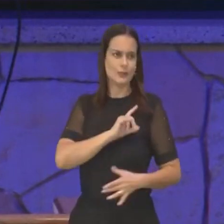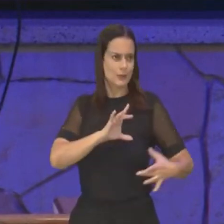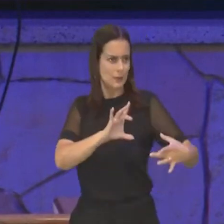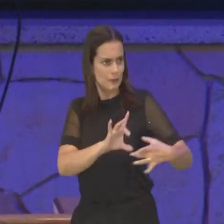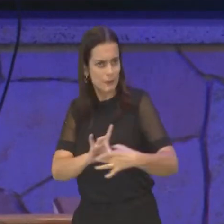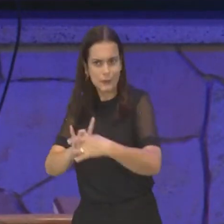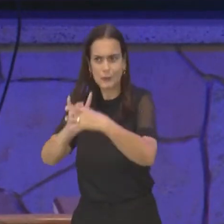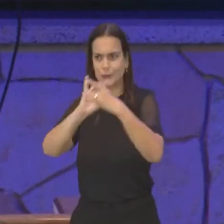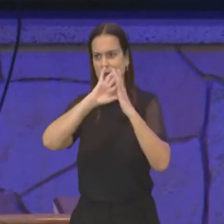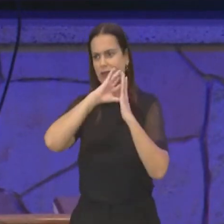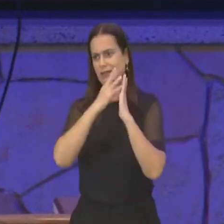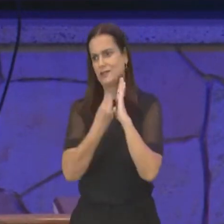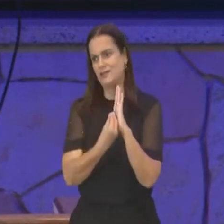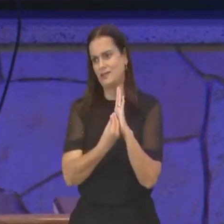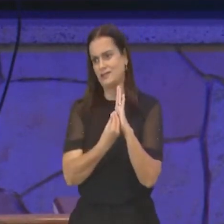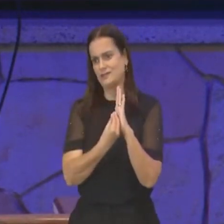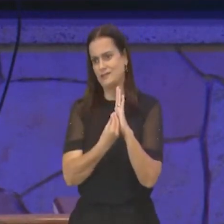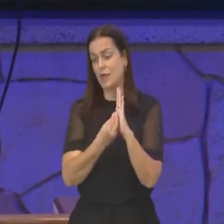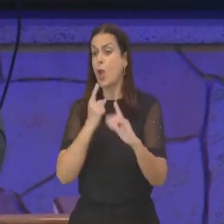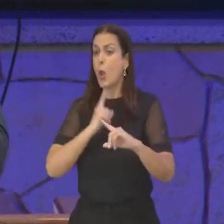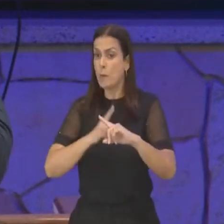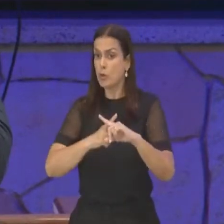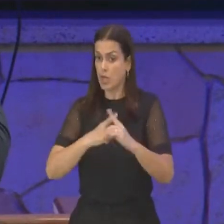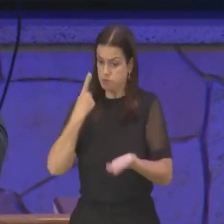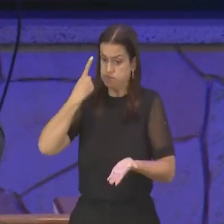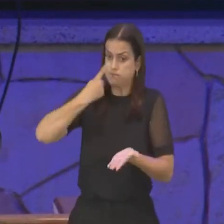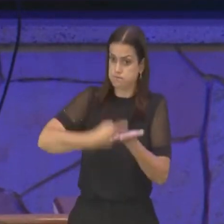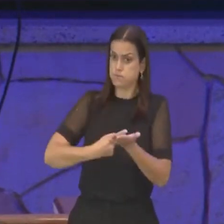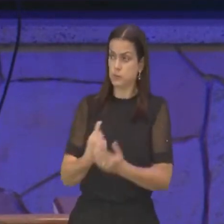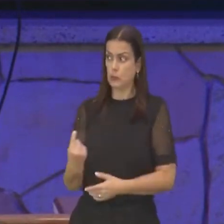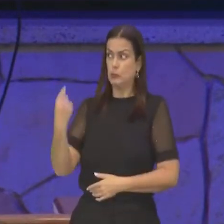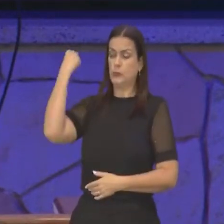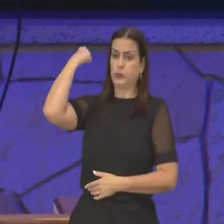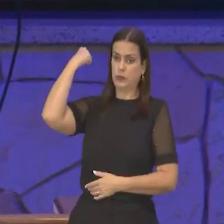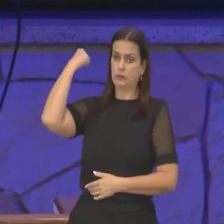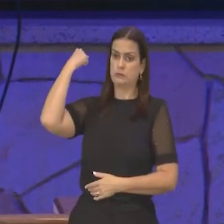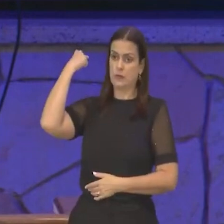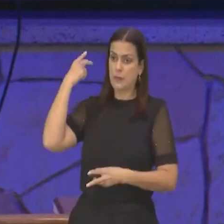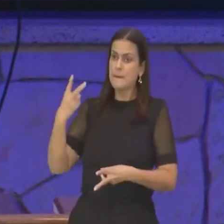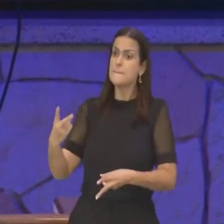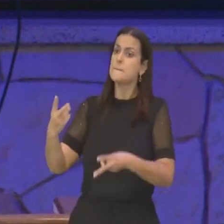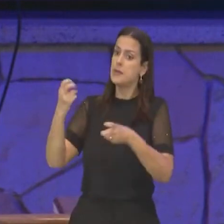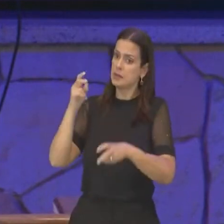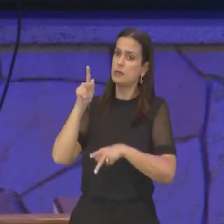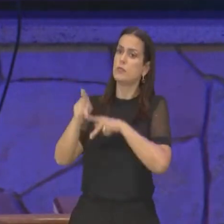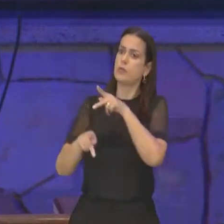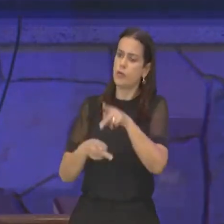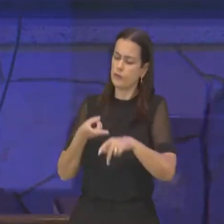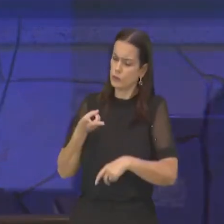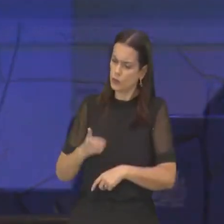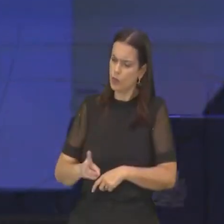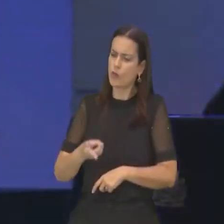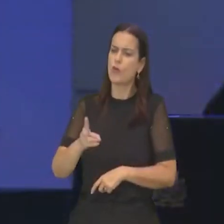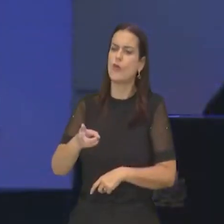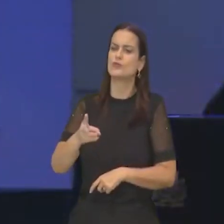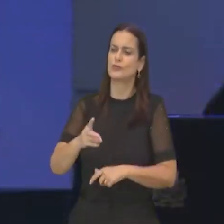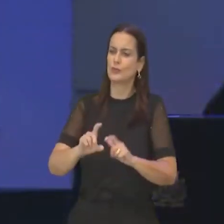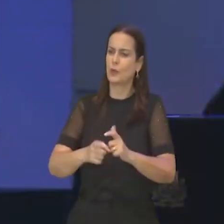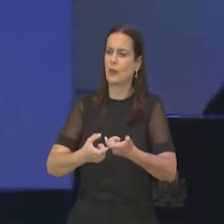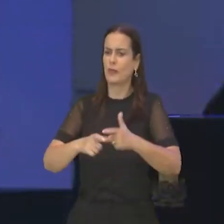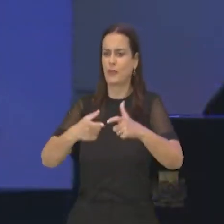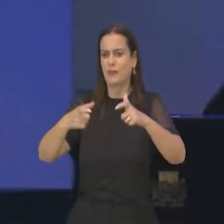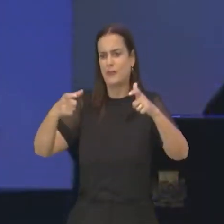comunitária, porque também era um valor visto de forma contínua,